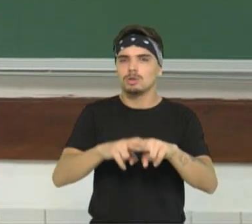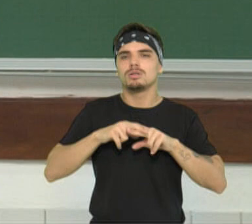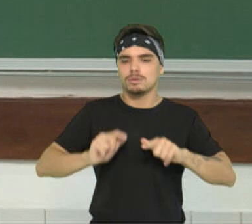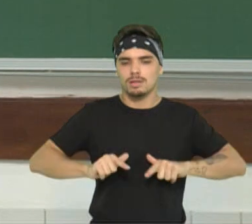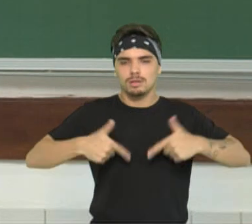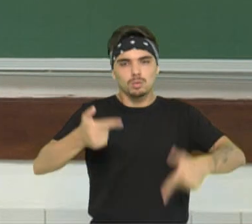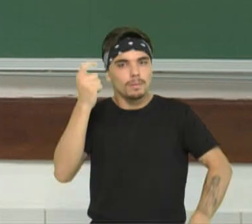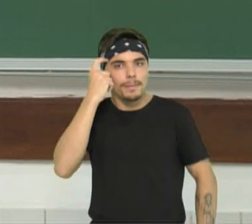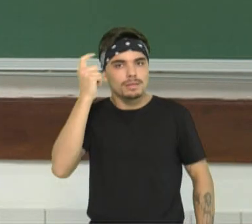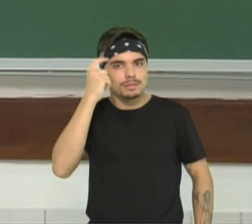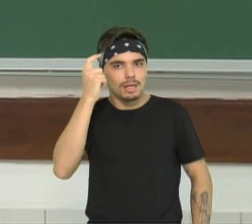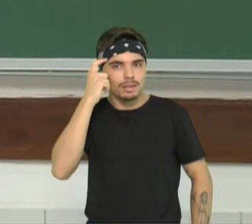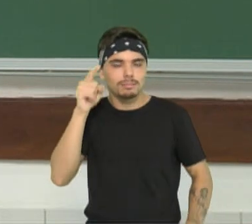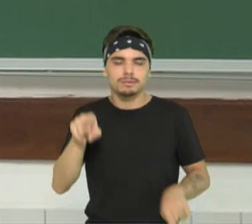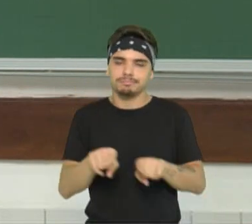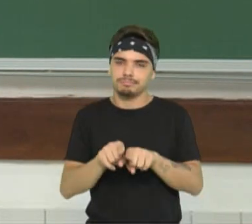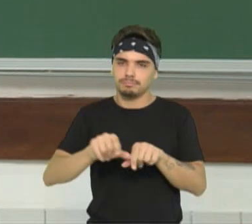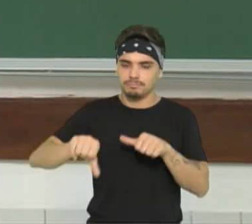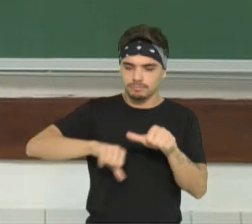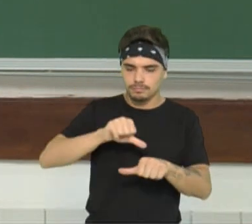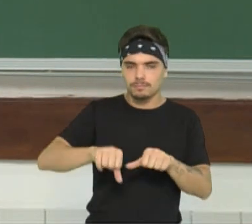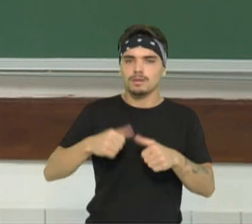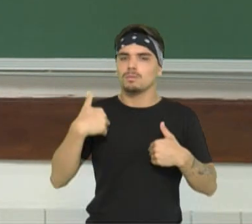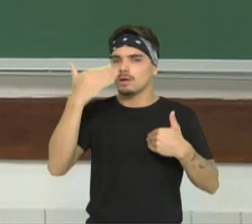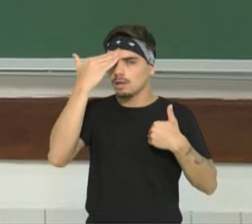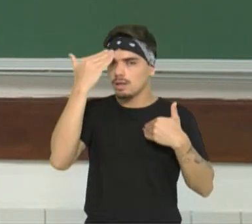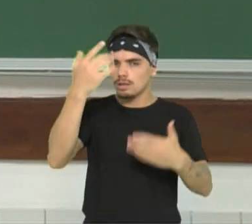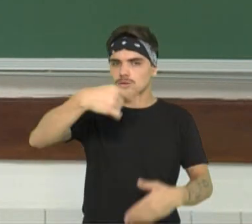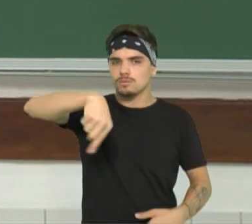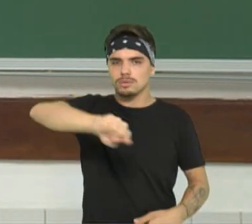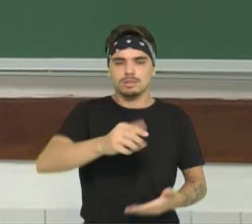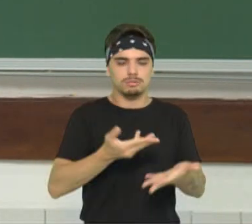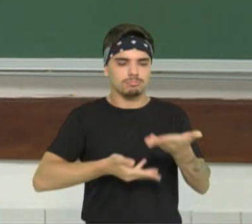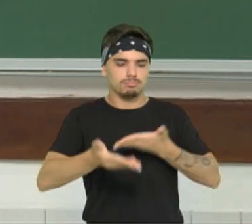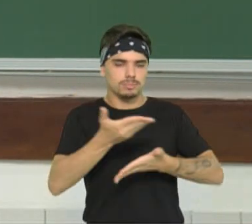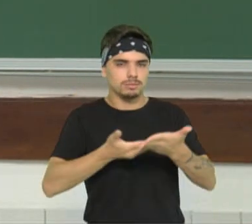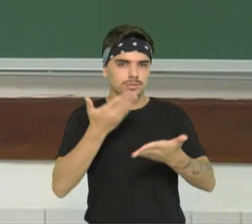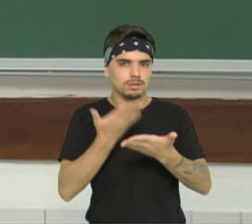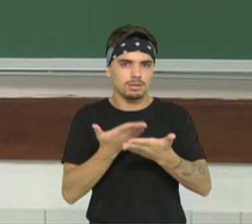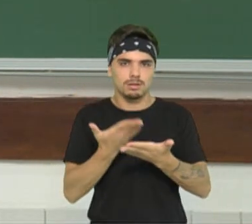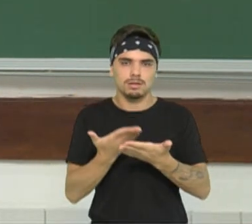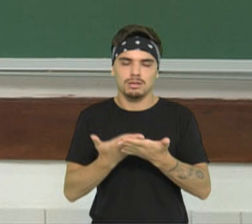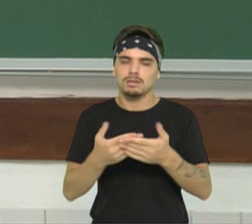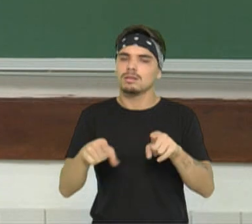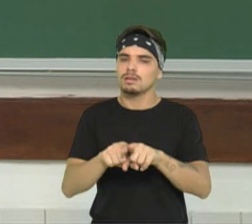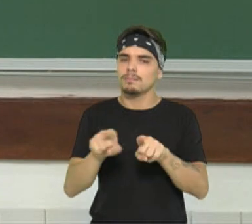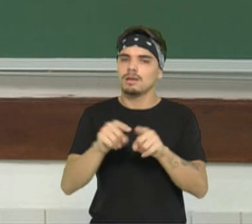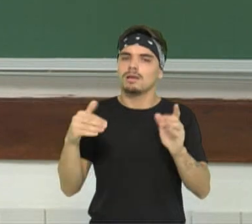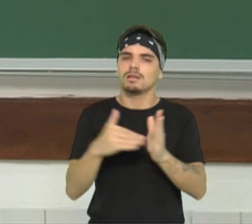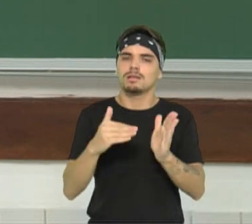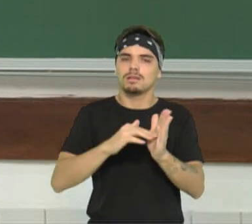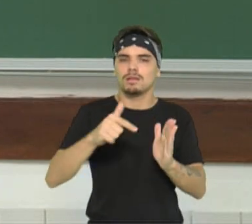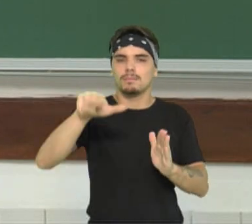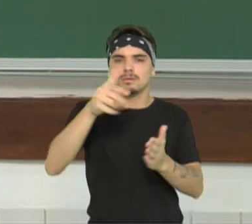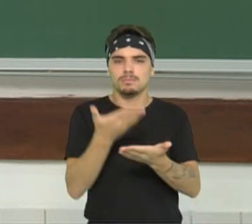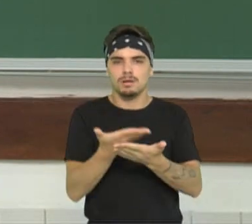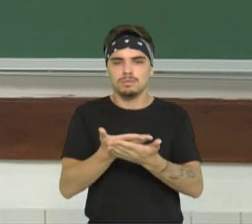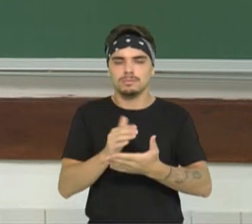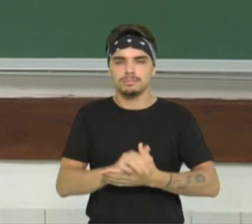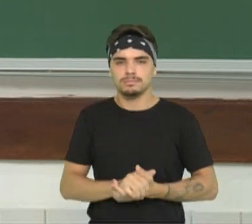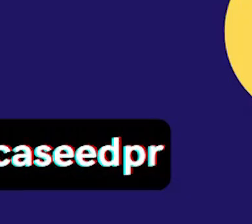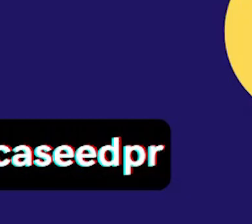amenizar esses problemas. Eu agradeço a participação de vocês durante essa aula e até a próxima.